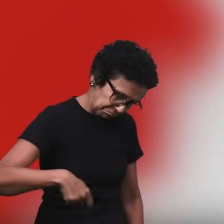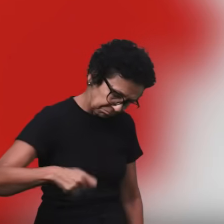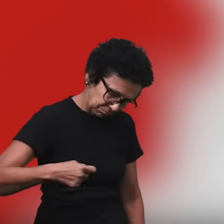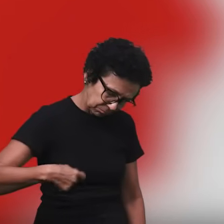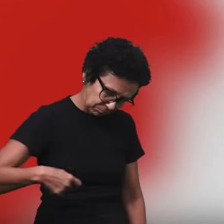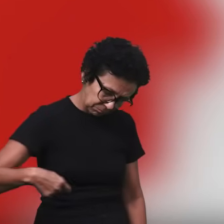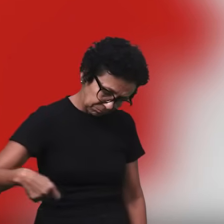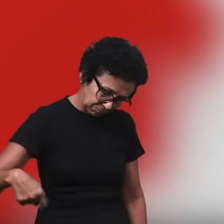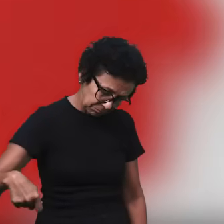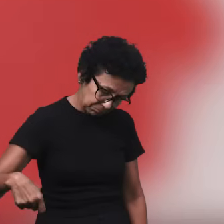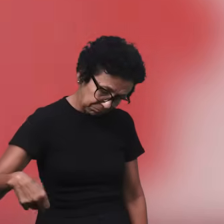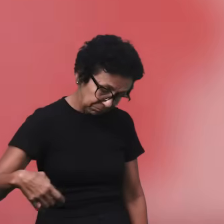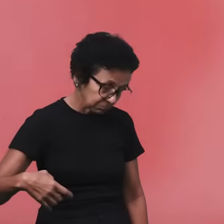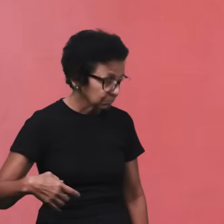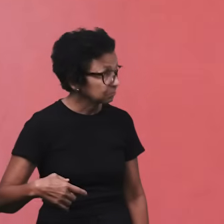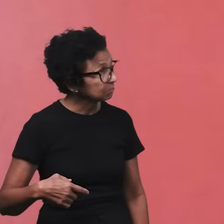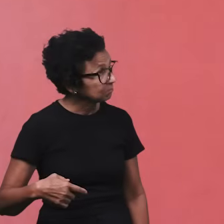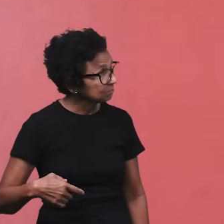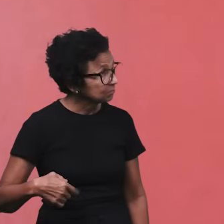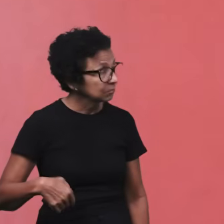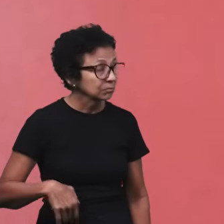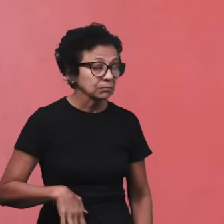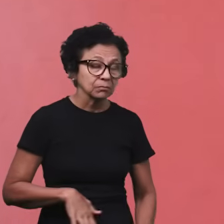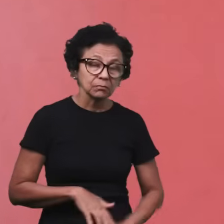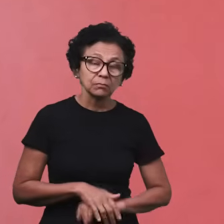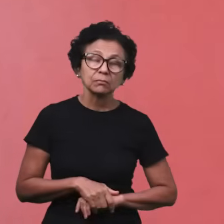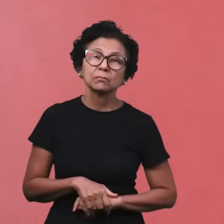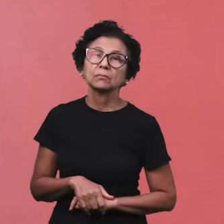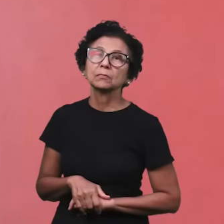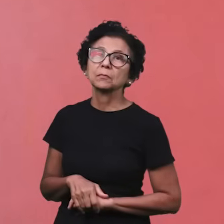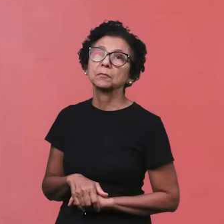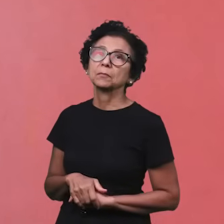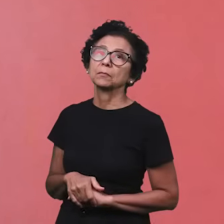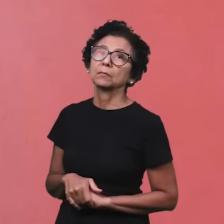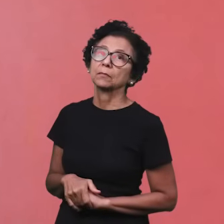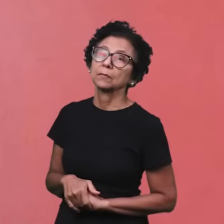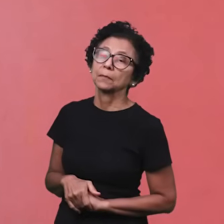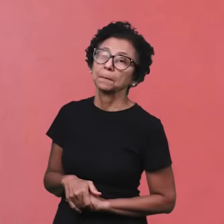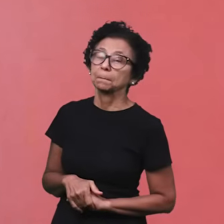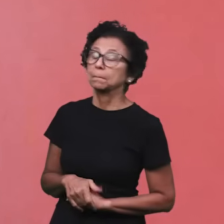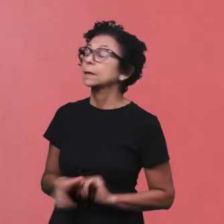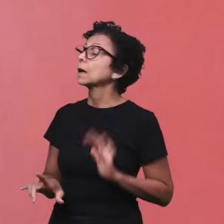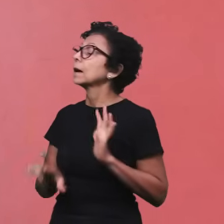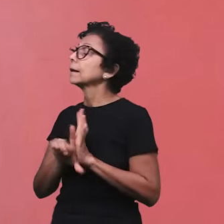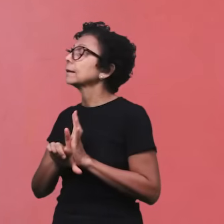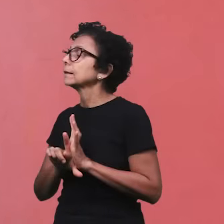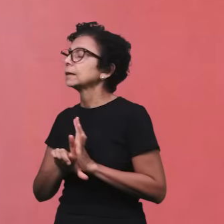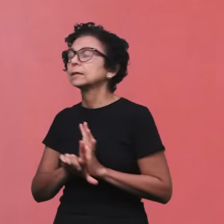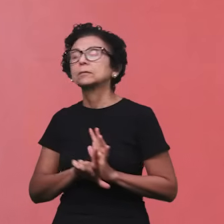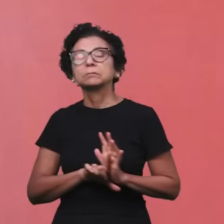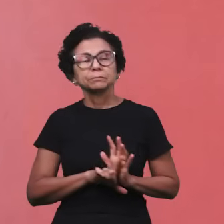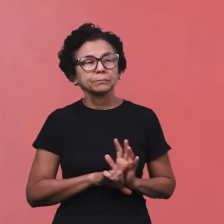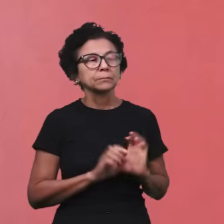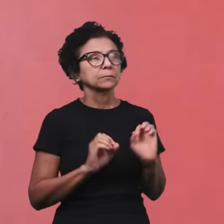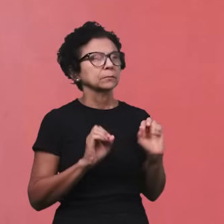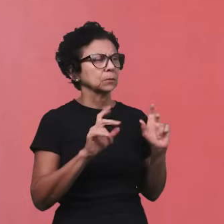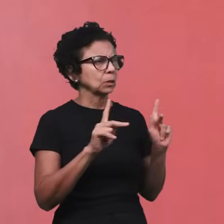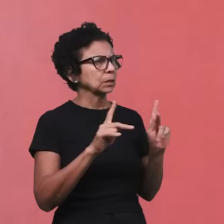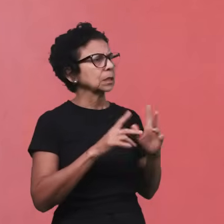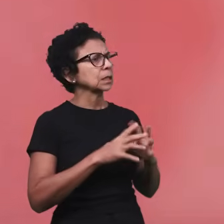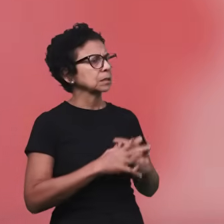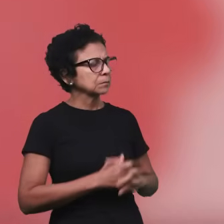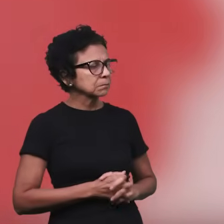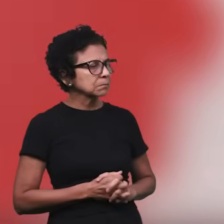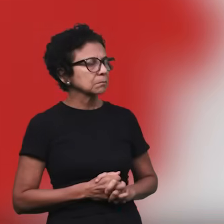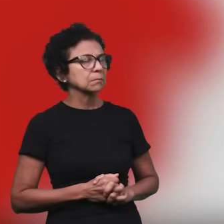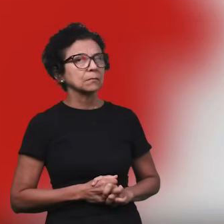a lei, ela foi pega no próprio ato. E Jesus diz o seguinte, olha, bom, tá certo, já que é assim, então vocês vão